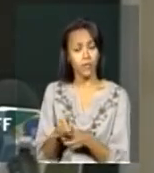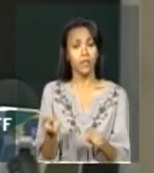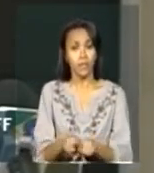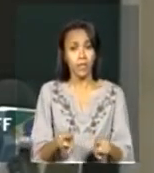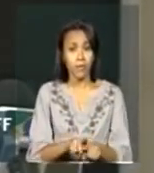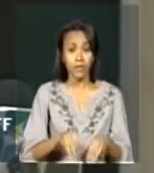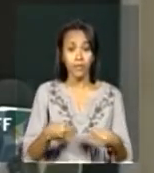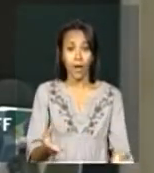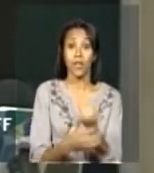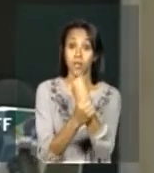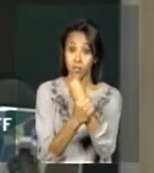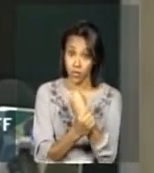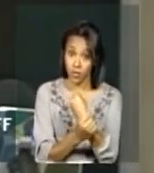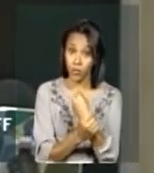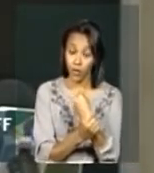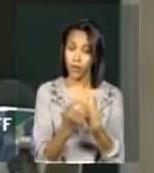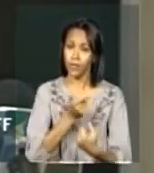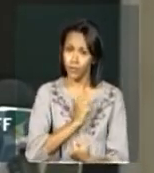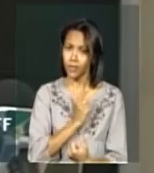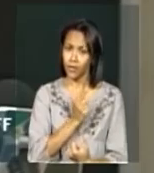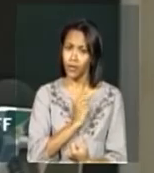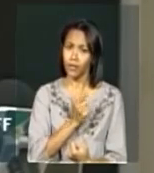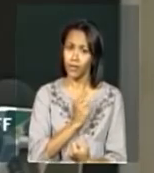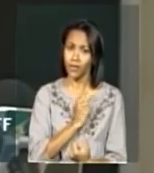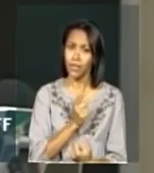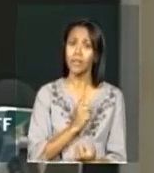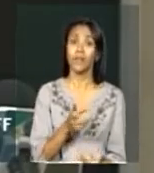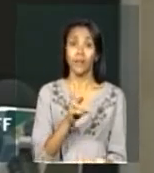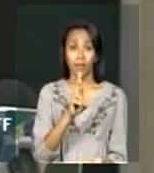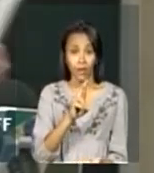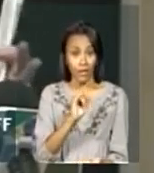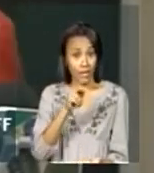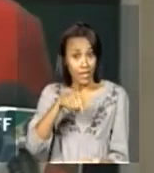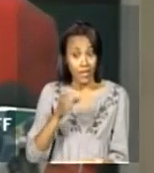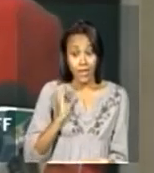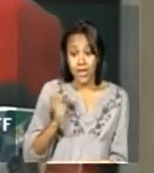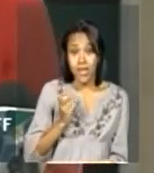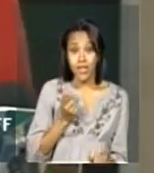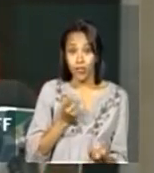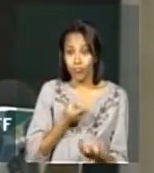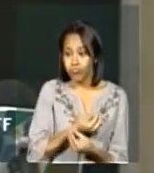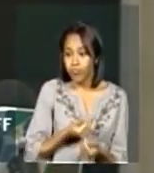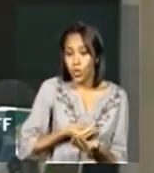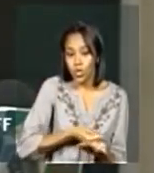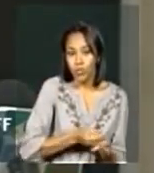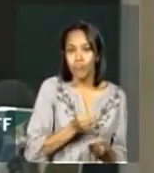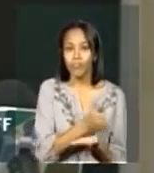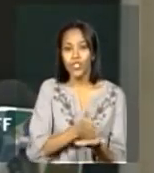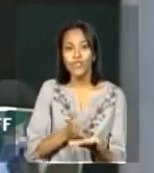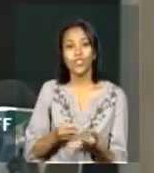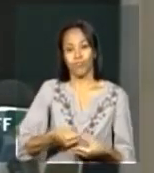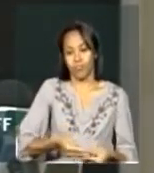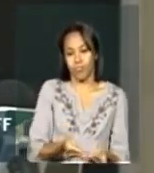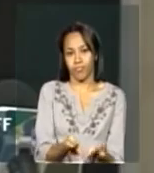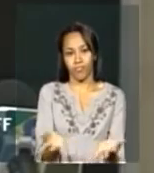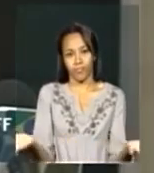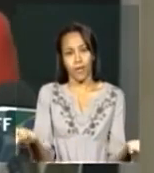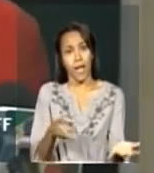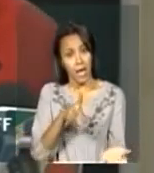tem de garantir que haja riqueza para distribuir. Como é que tem riqueza para distribuir? Crescendo no PIB.